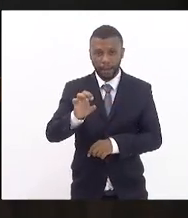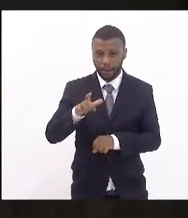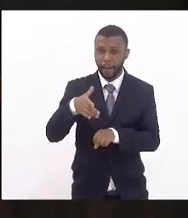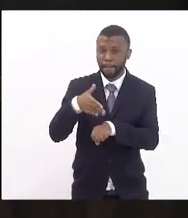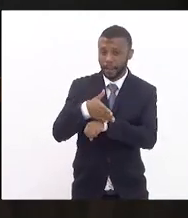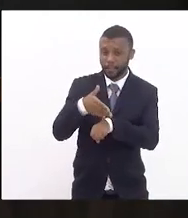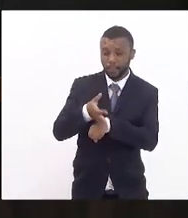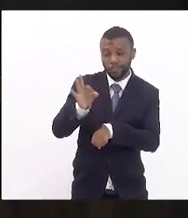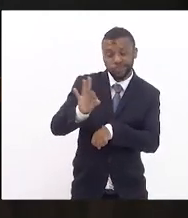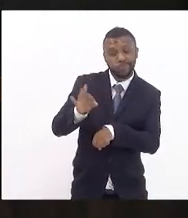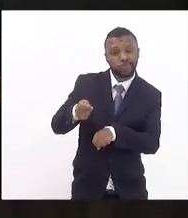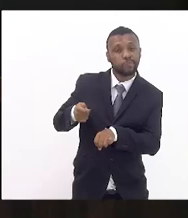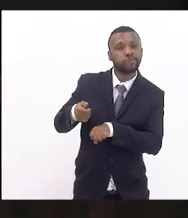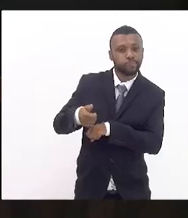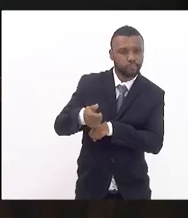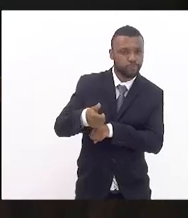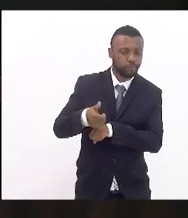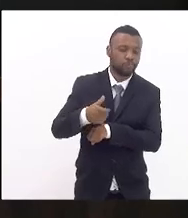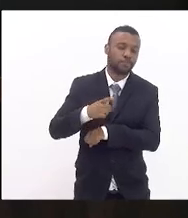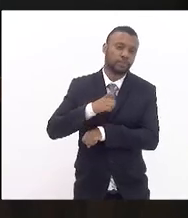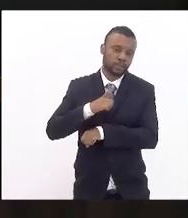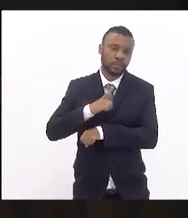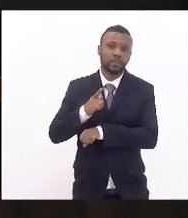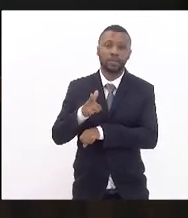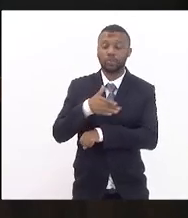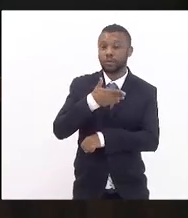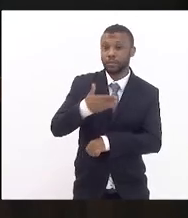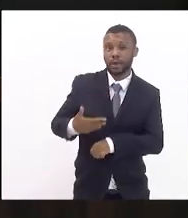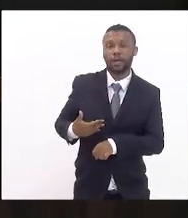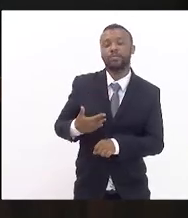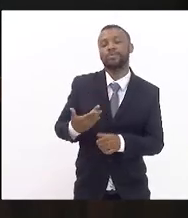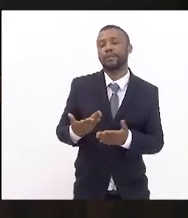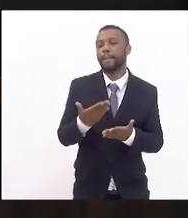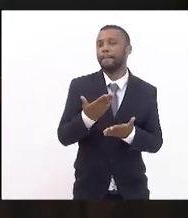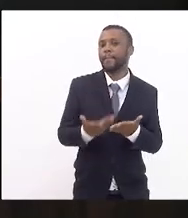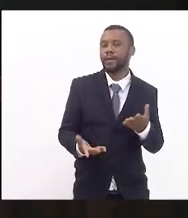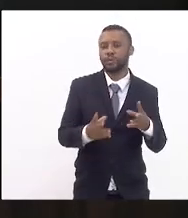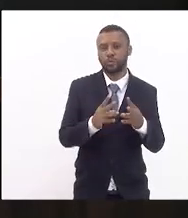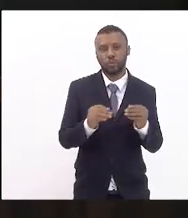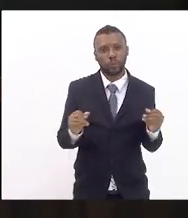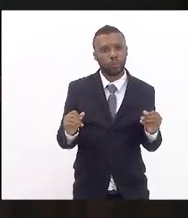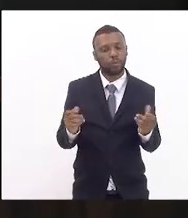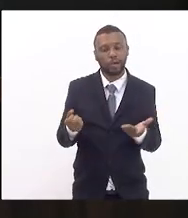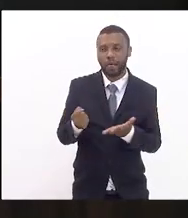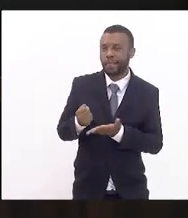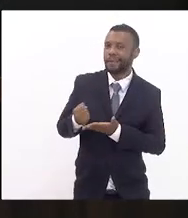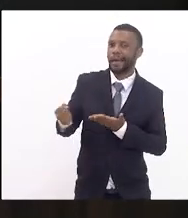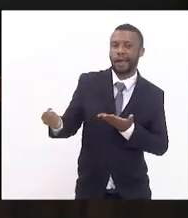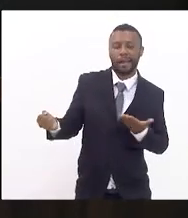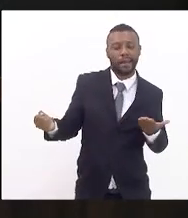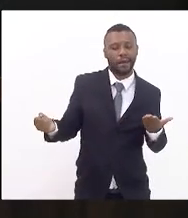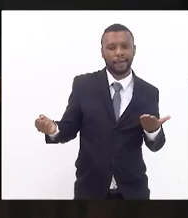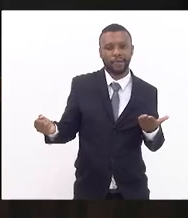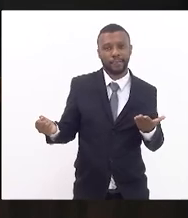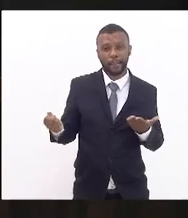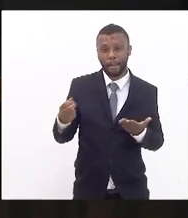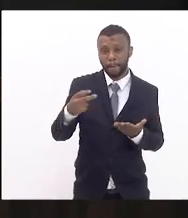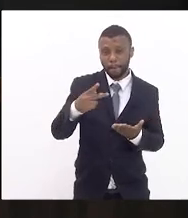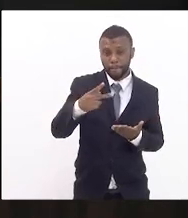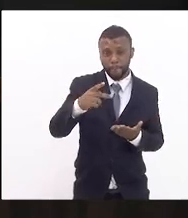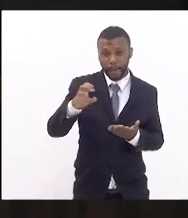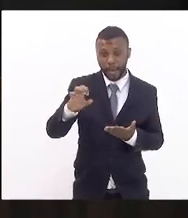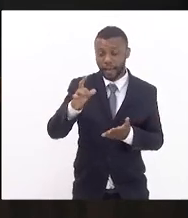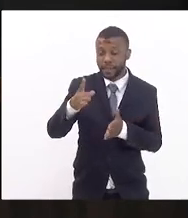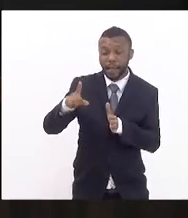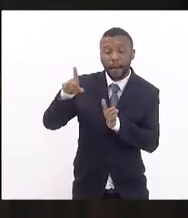Que o Estado tinha perdido. E ele falou, André, participação especial. Eles abatem